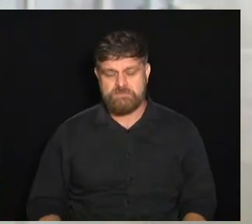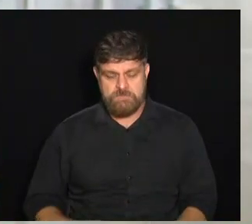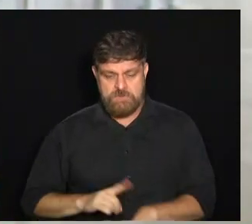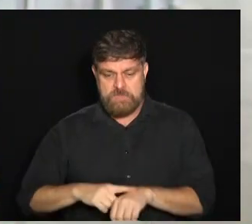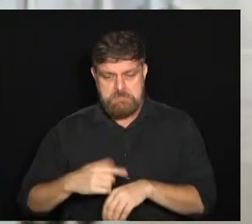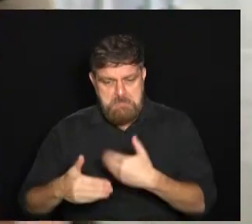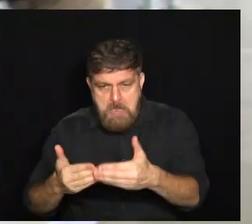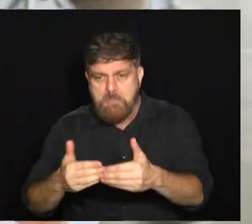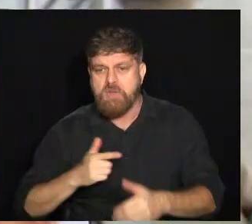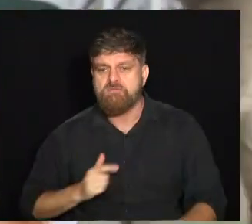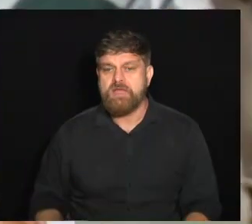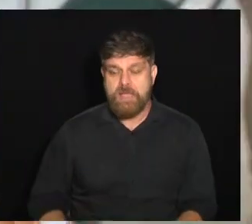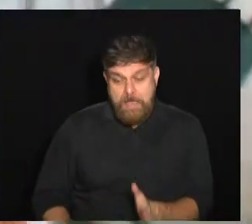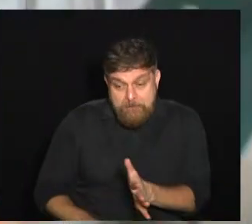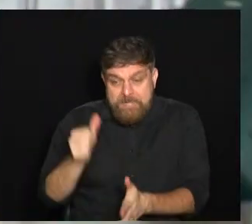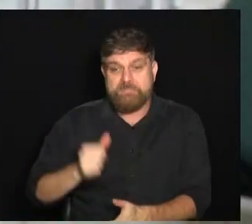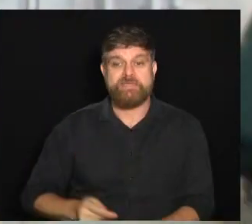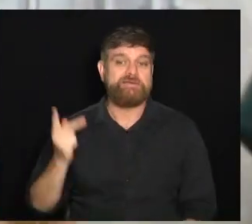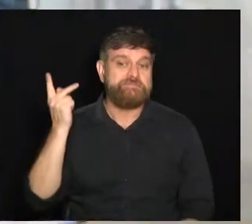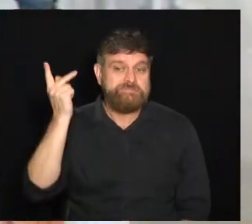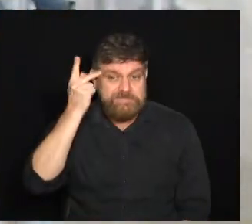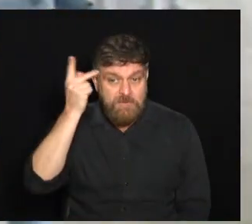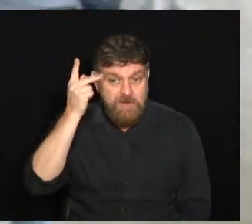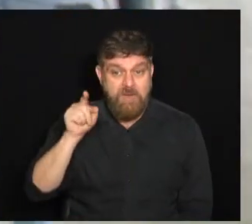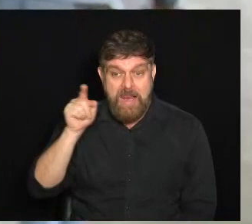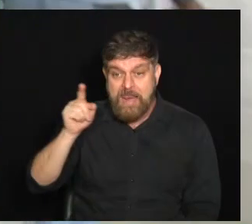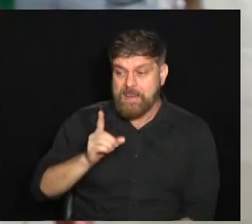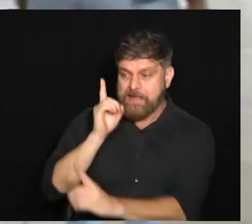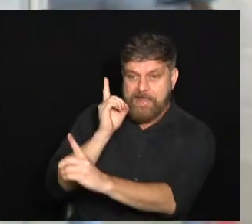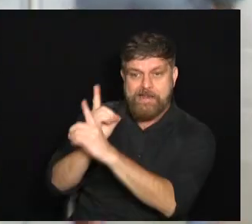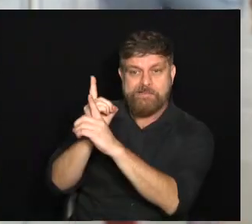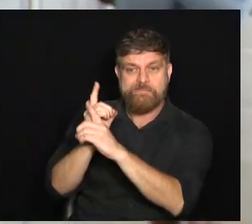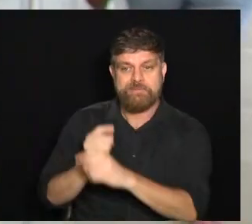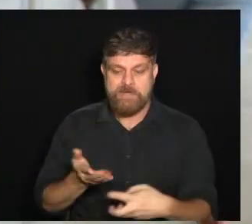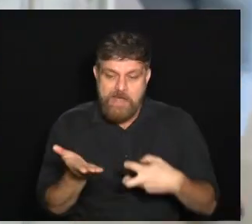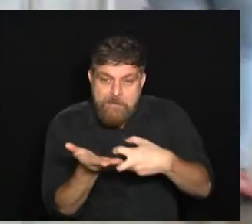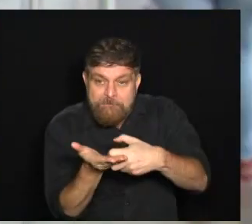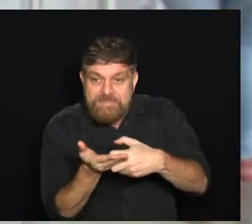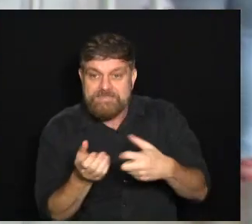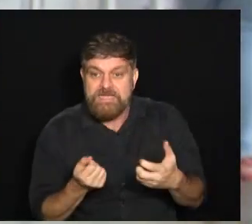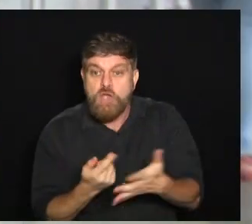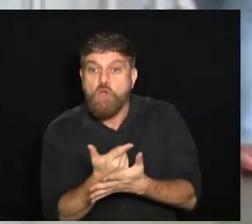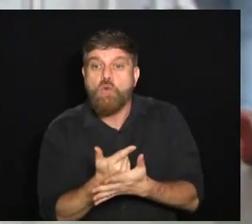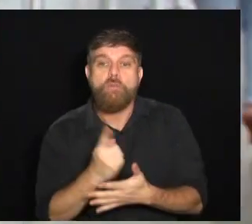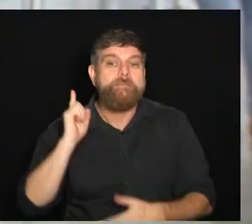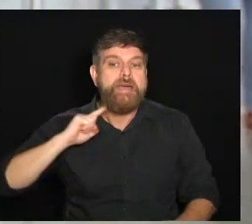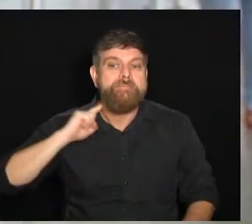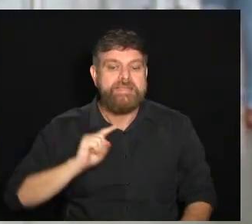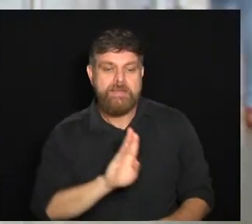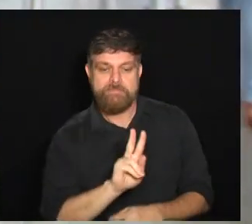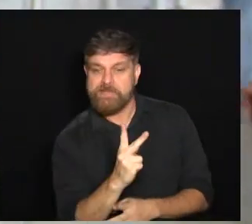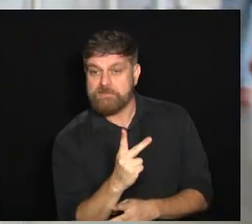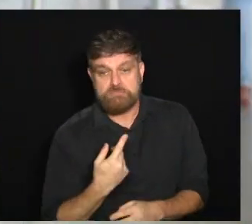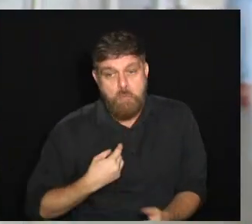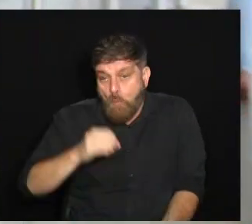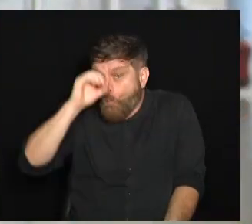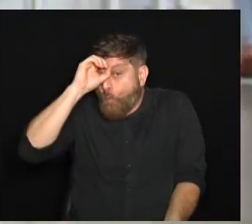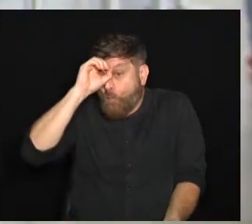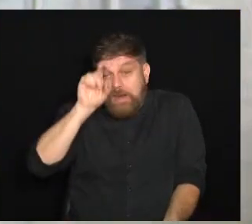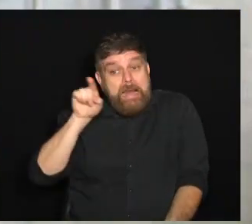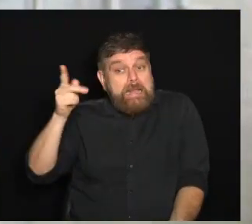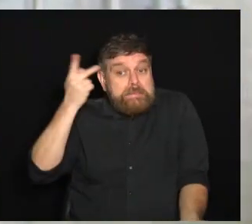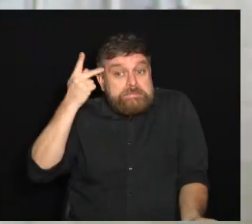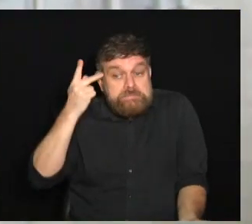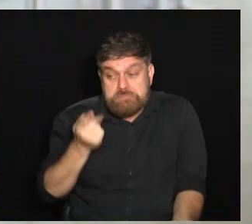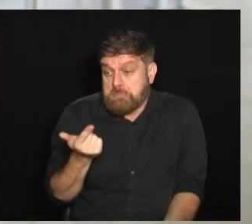ele vai ter que ir para São Paulo primeiro para ver se lá ele encontra passagens para Belo Horizonte. E isso sem saber se vai ter também, né?